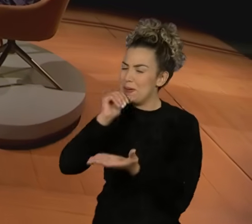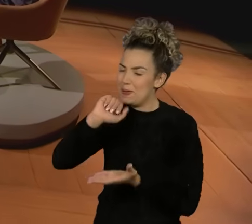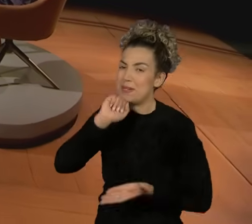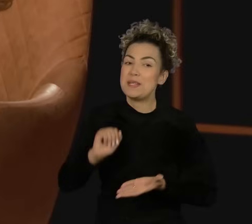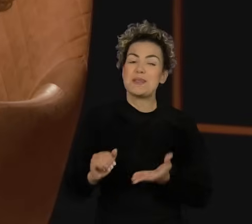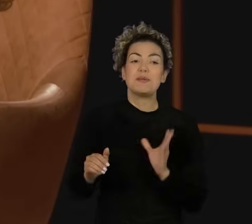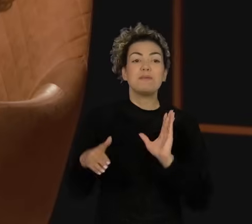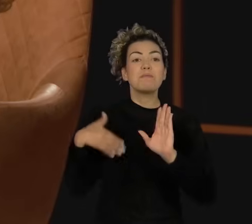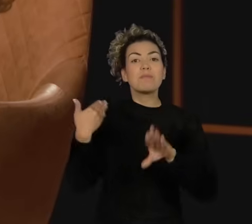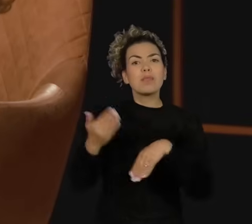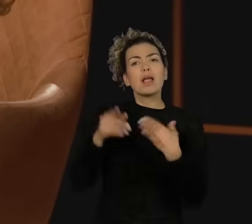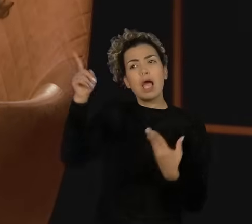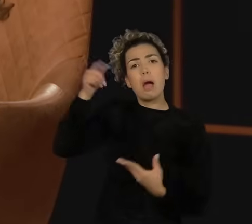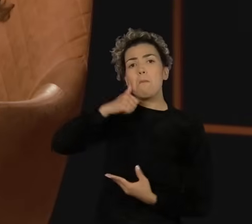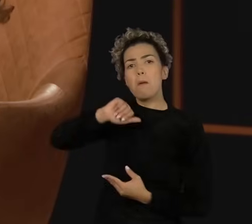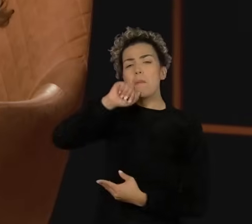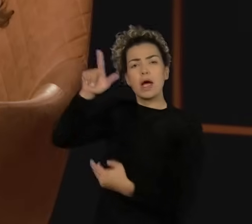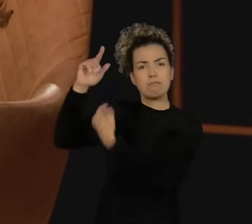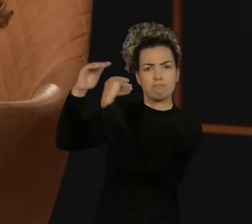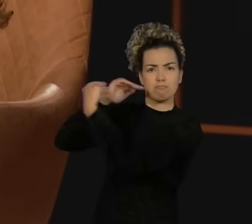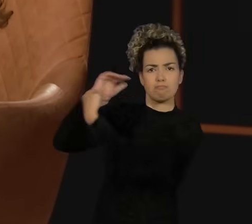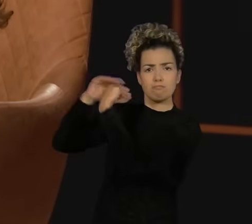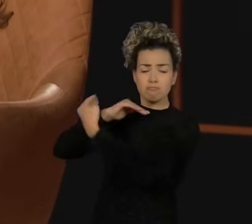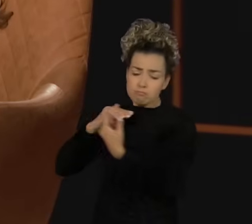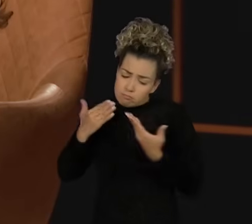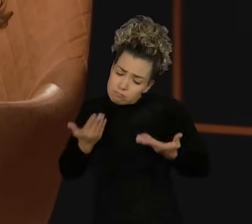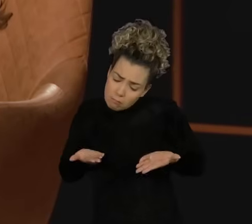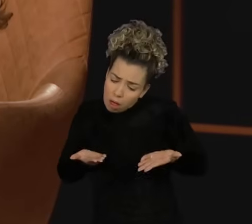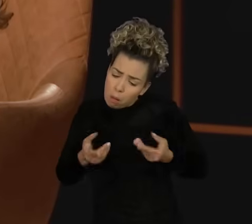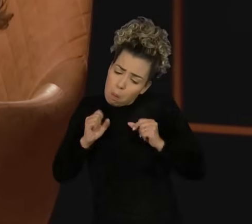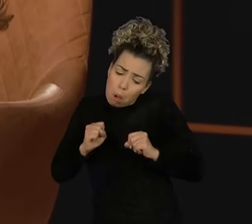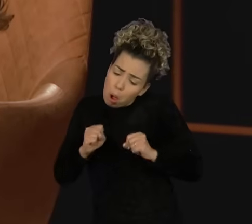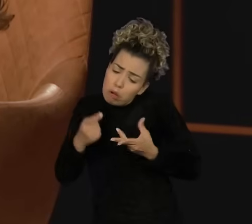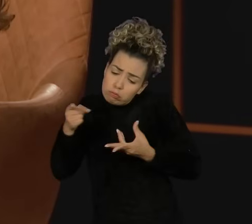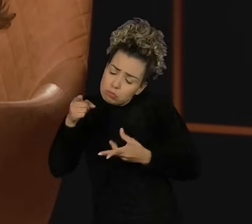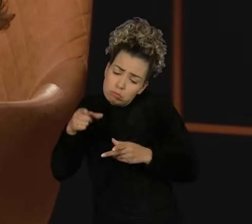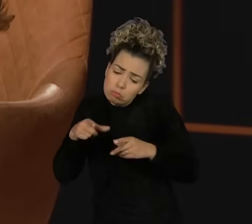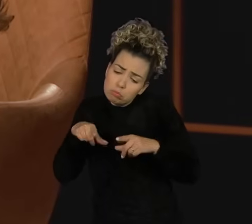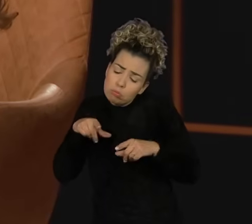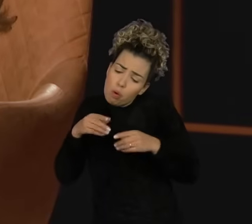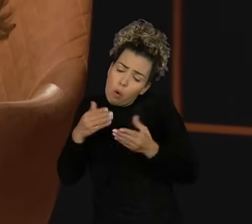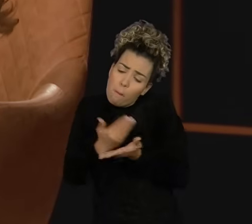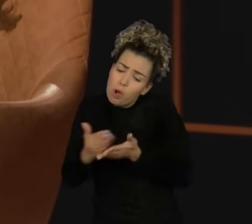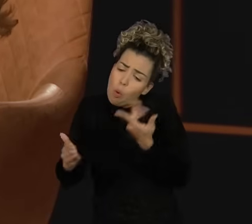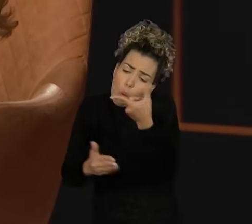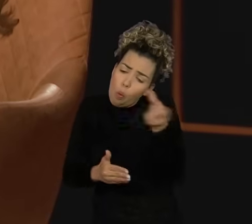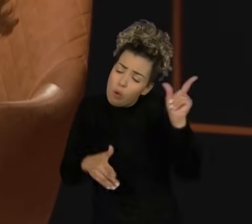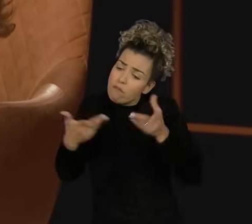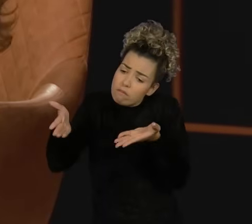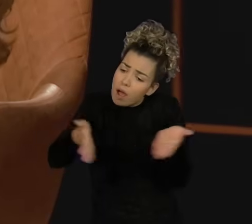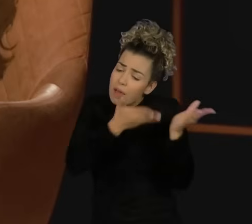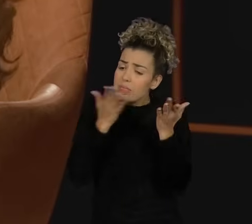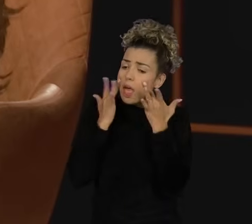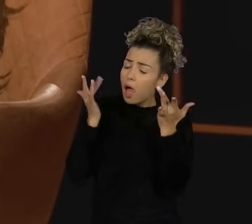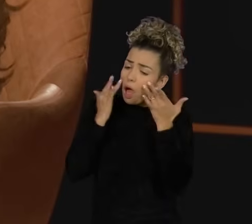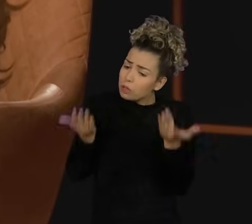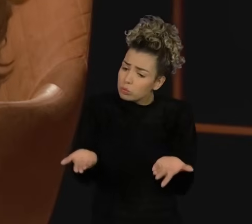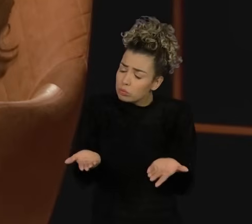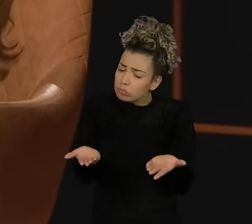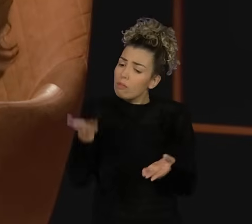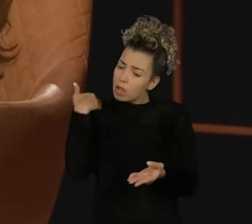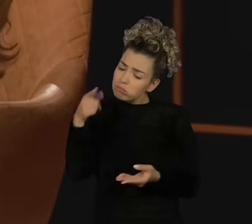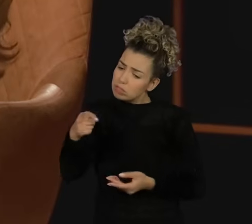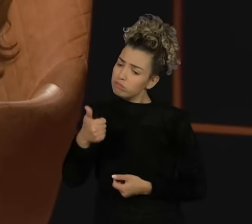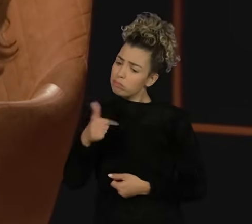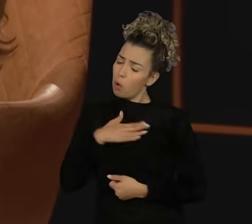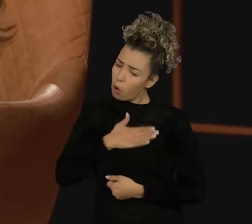Mel, talvez você possa fazer uma outra trajetória primeiro. Por que você não volta pro teatro? Você era boa no teatro. Por